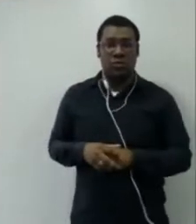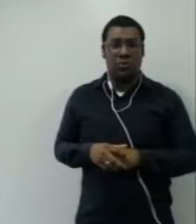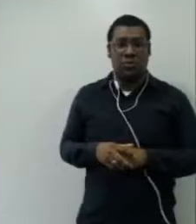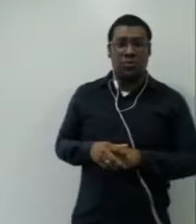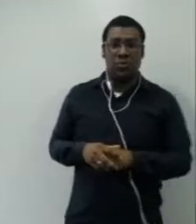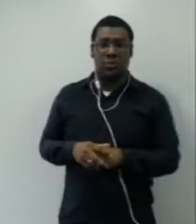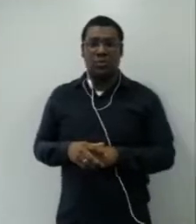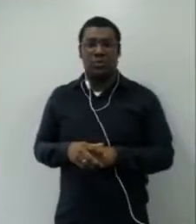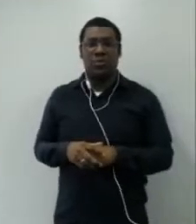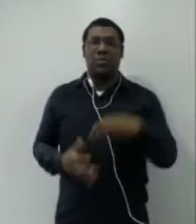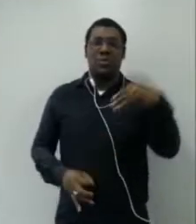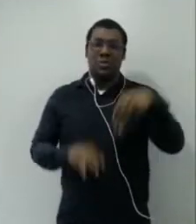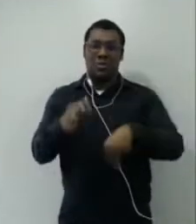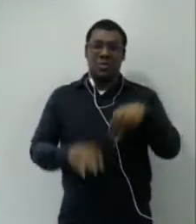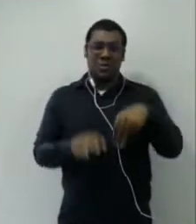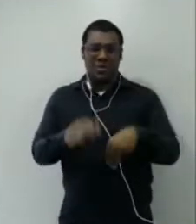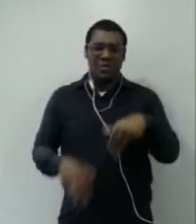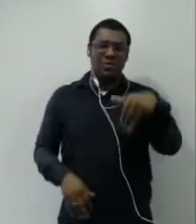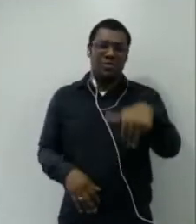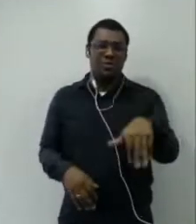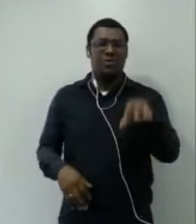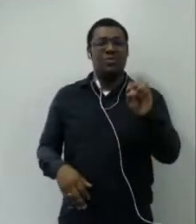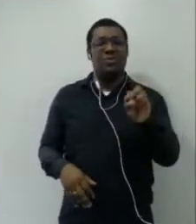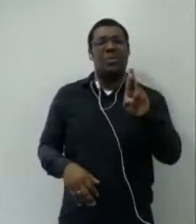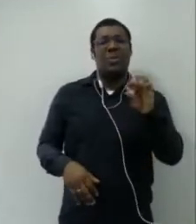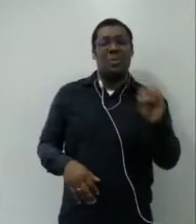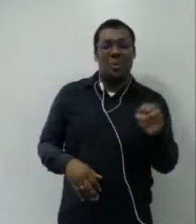ministros Schietti, ministra Suzette.